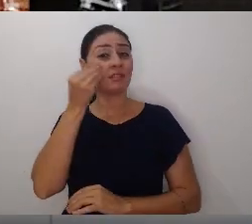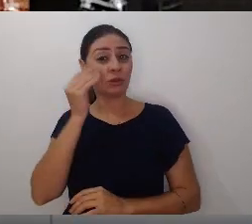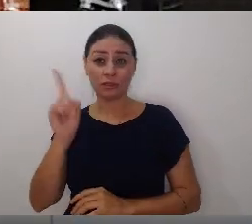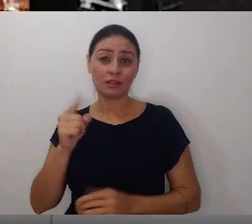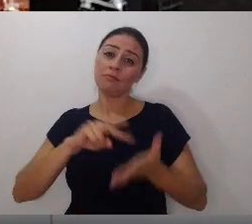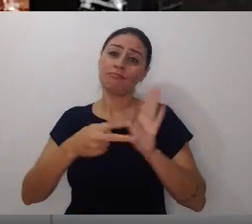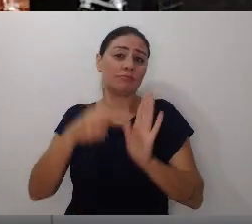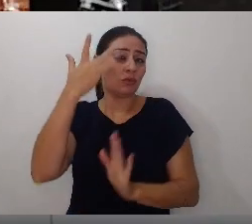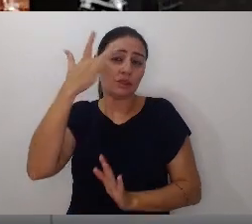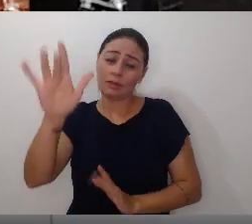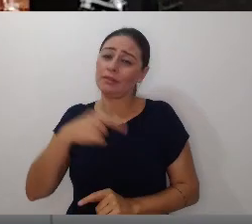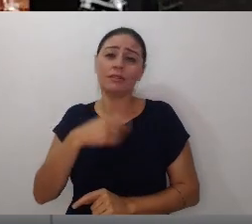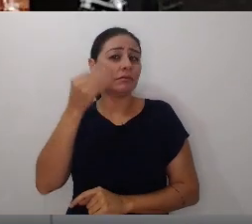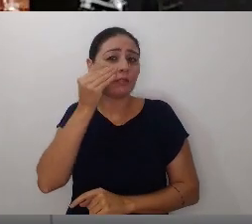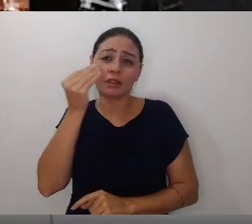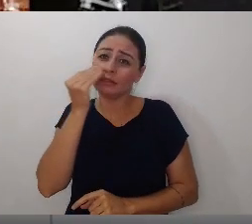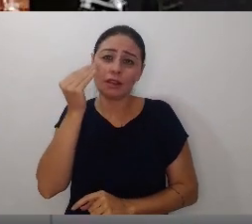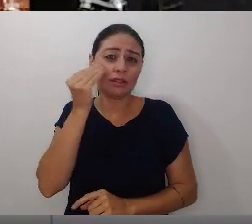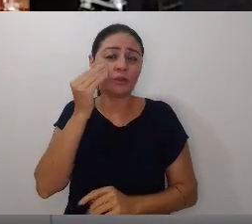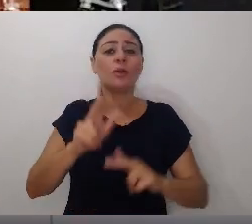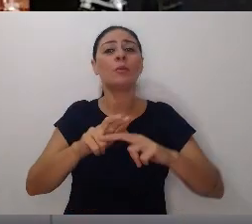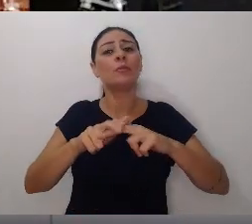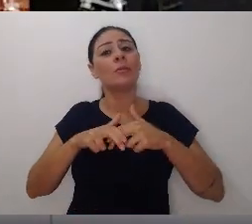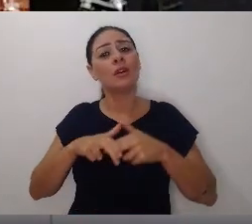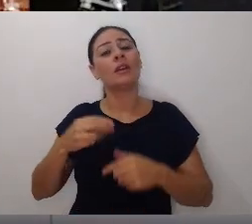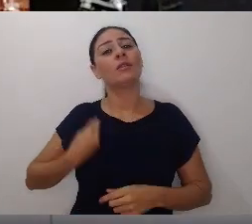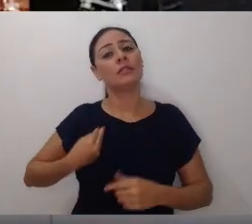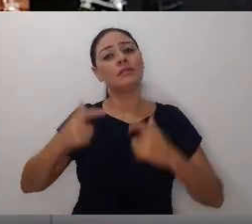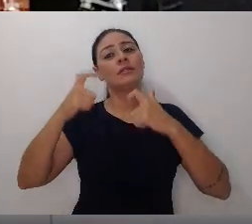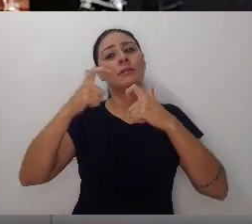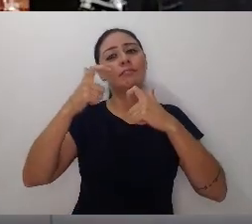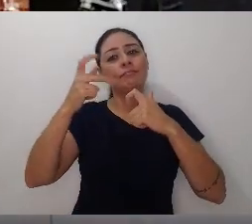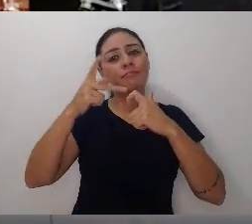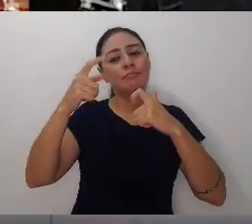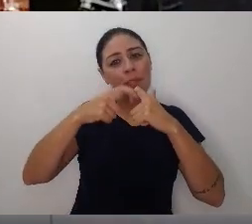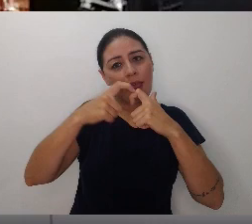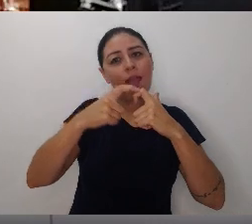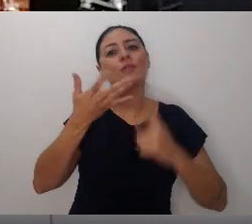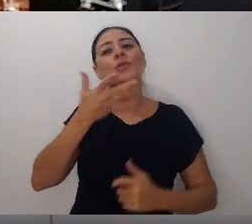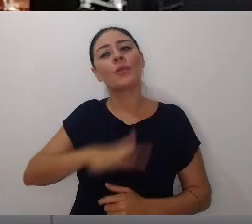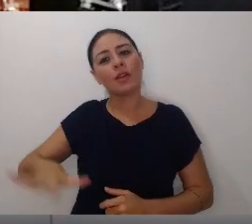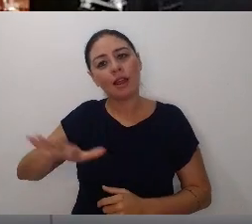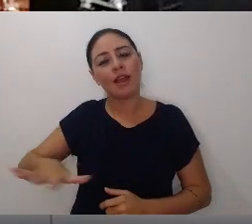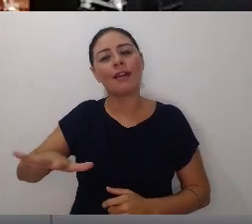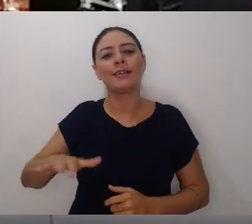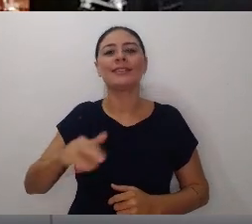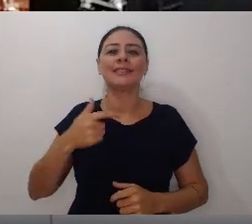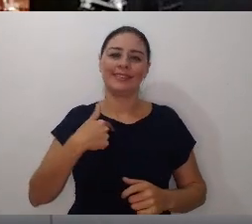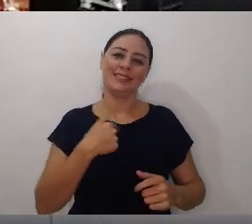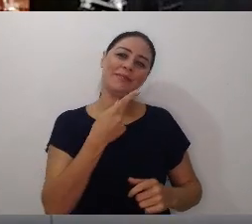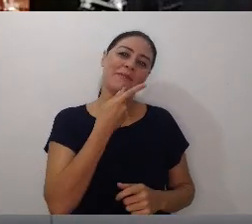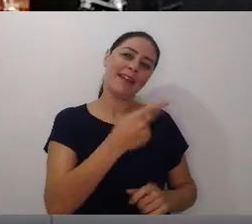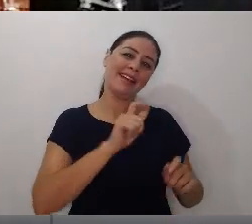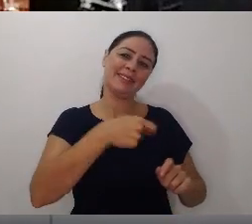profissional. Se você não tentar, você não vai saber. Você tem que ir tentando, porque por isso existem os pediatras, né? Os